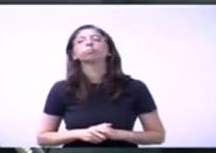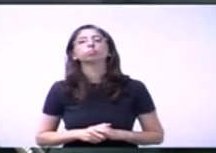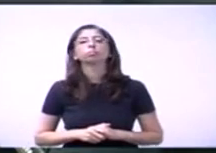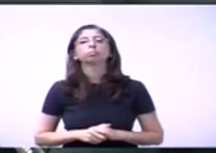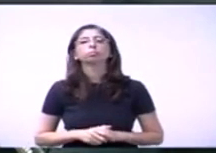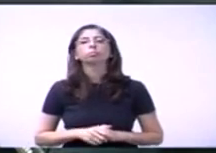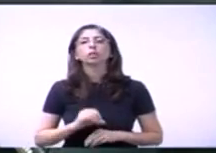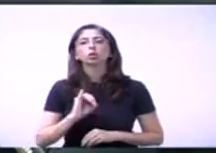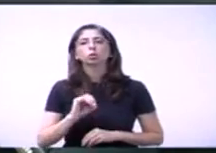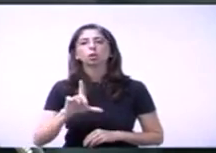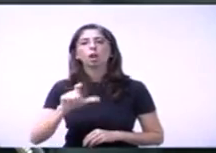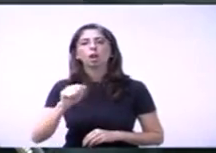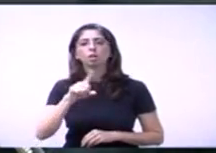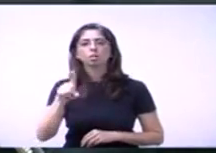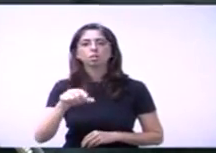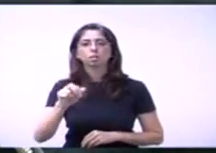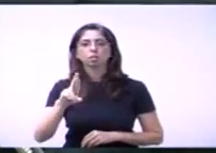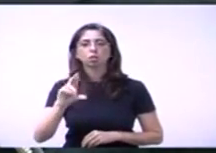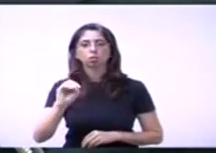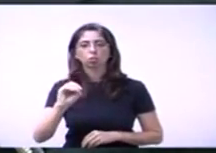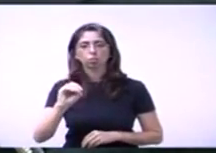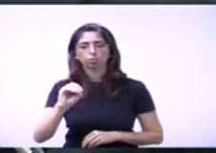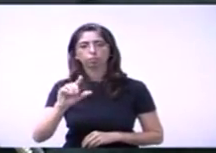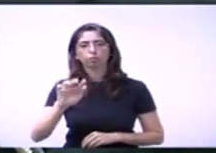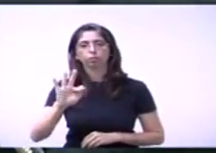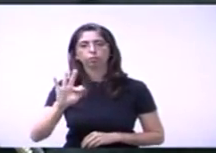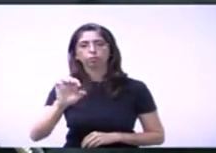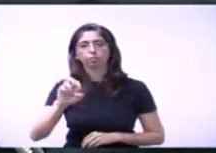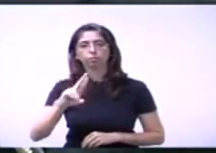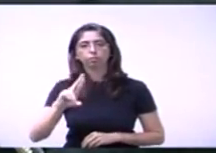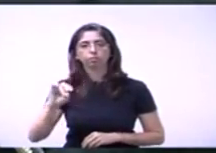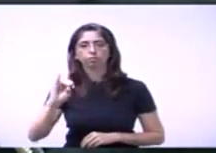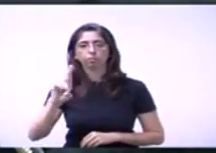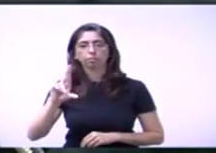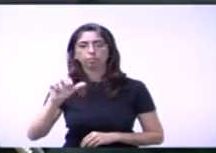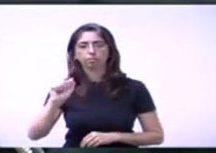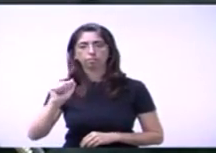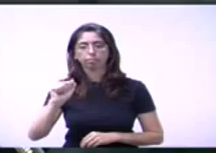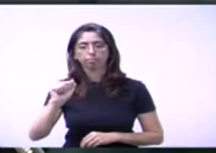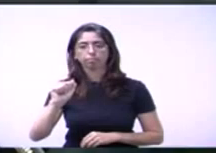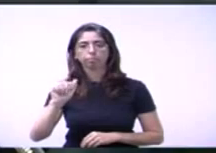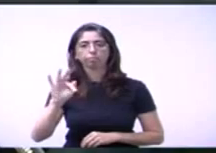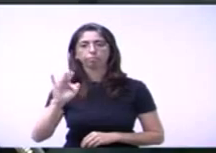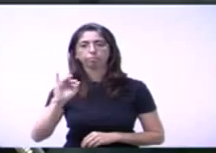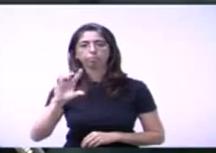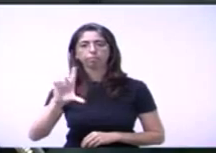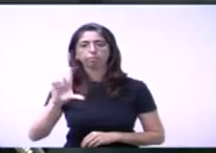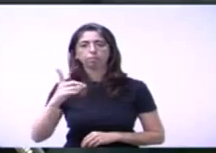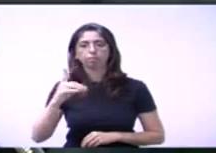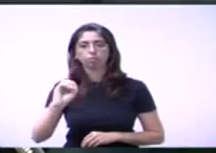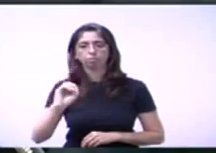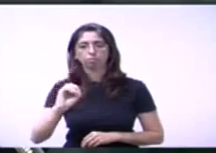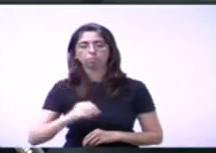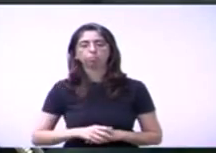Instituto Lázaro Ferreira Filho. E uma noite de grande alegria